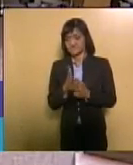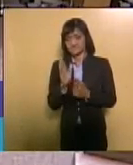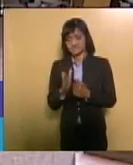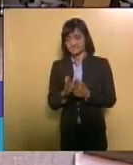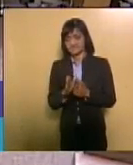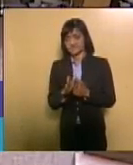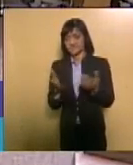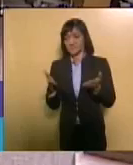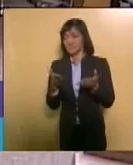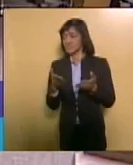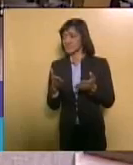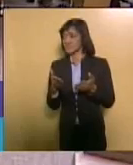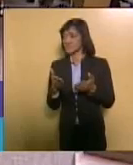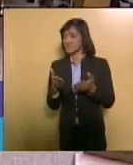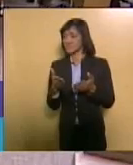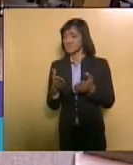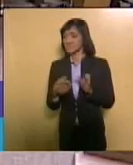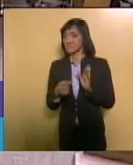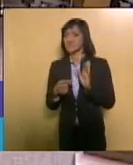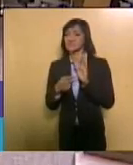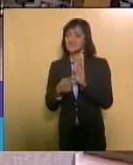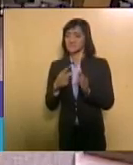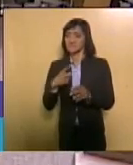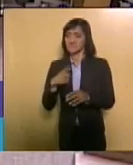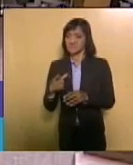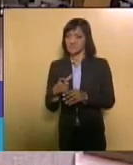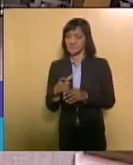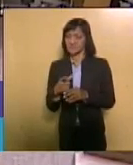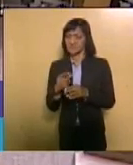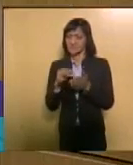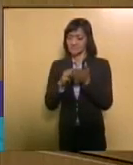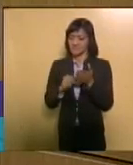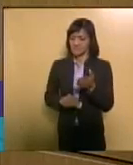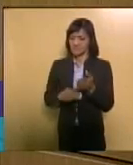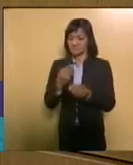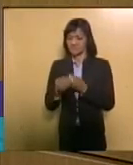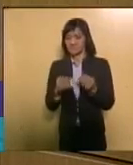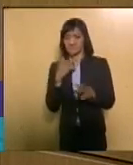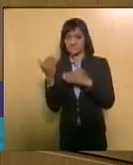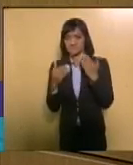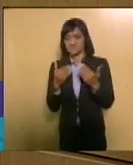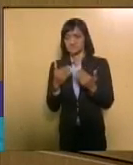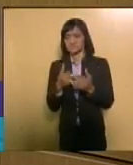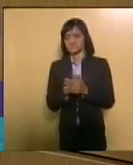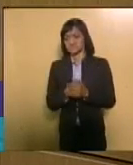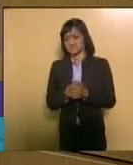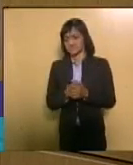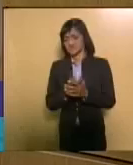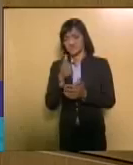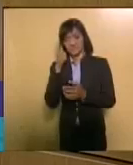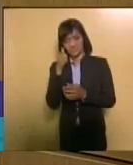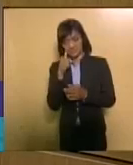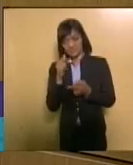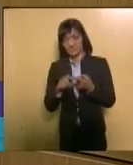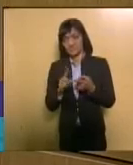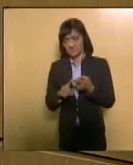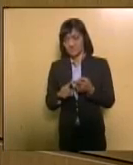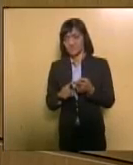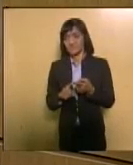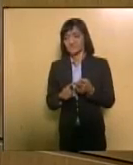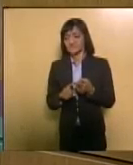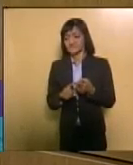desenvolvimento sustentável estabelece uma meta de redução dos homicídios uma meta de redução de mulher de homicídios de mulheres de empoderamento